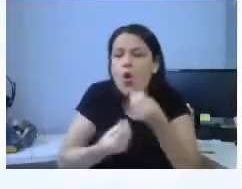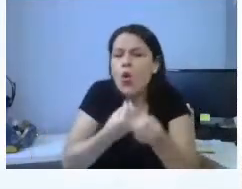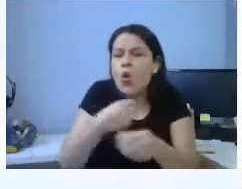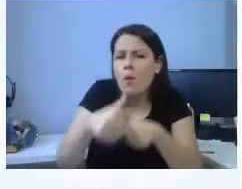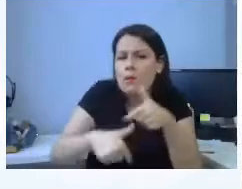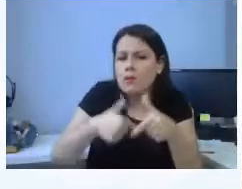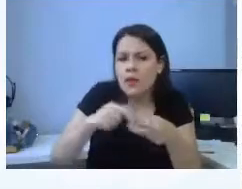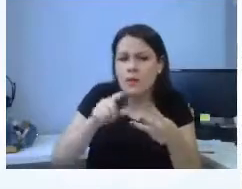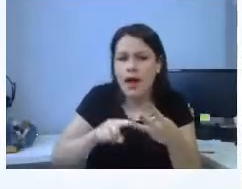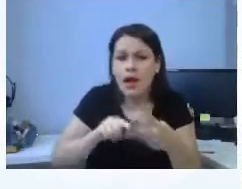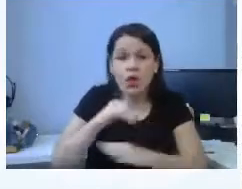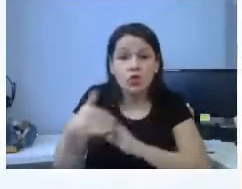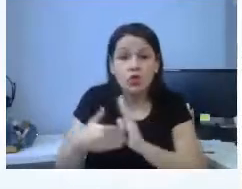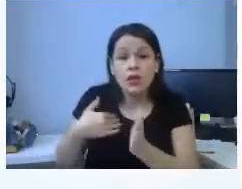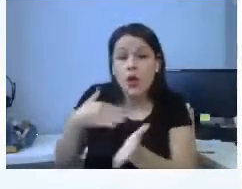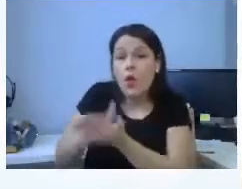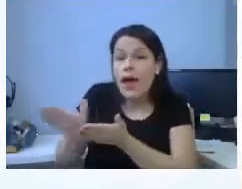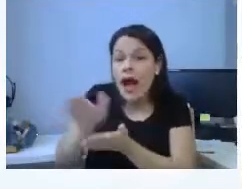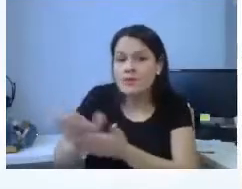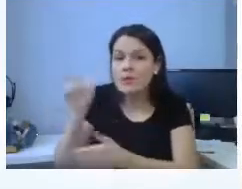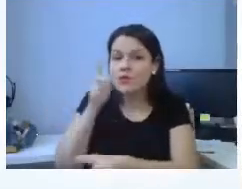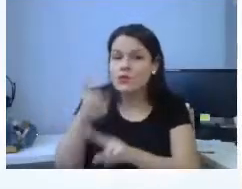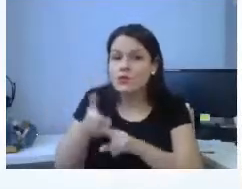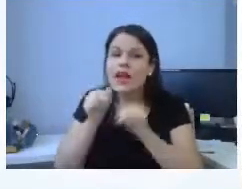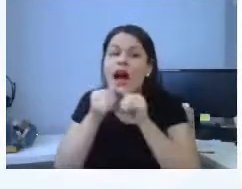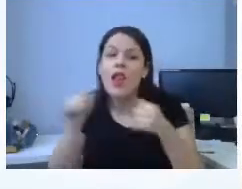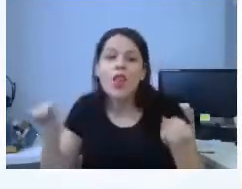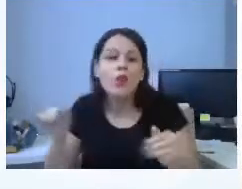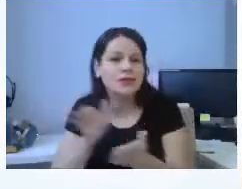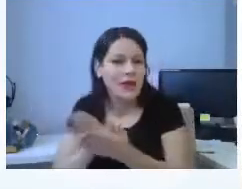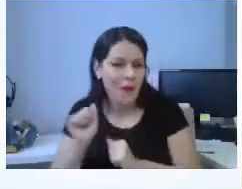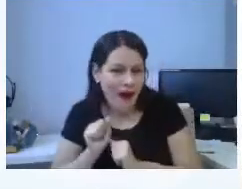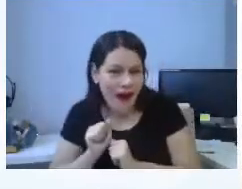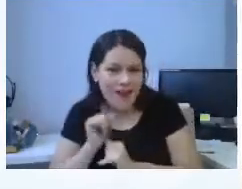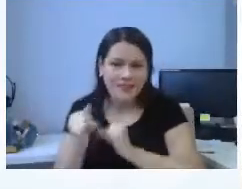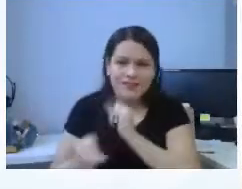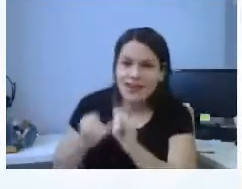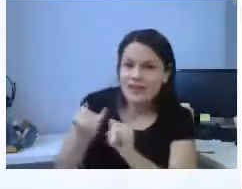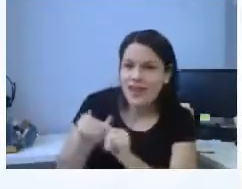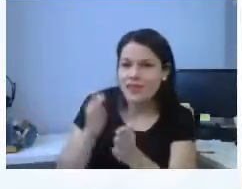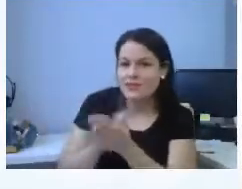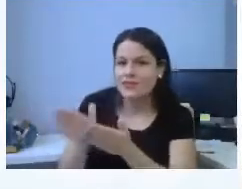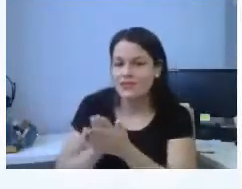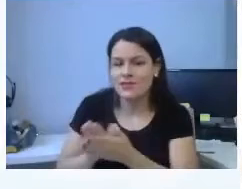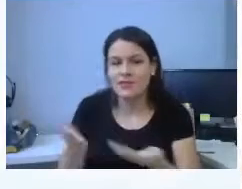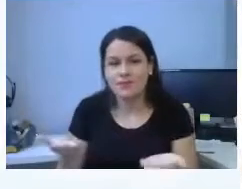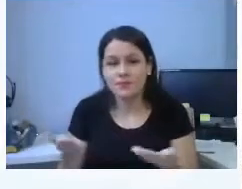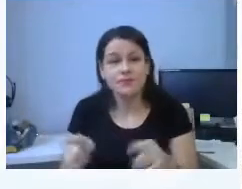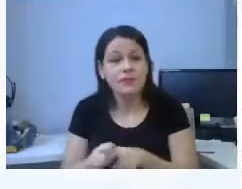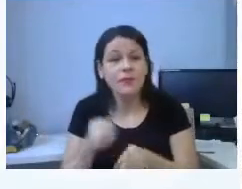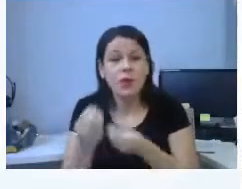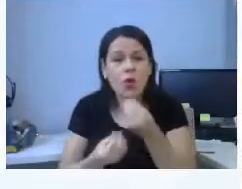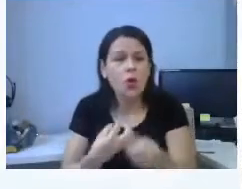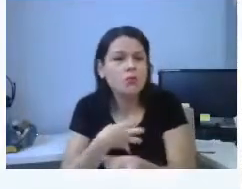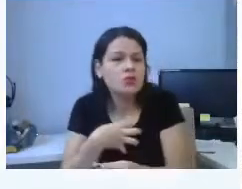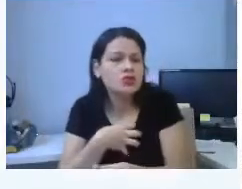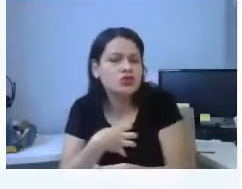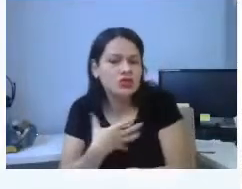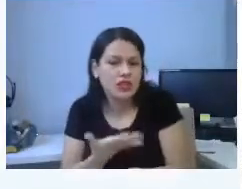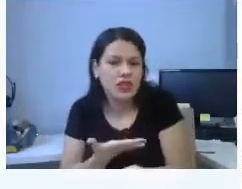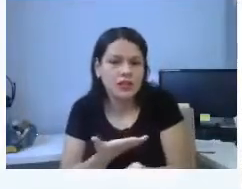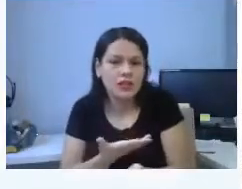aos insumos, à luz que vocês dispõem em casa, o modelo de internet,